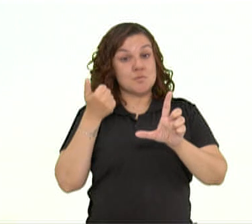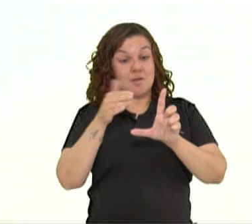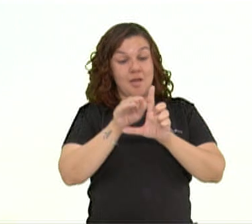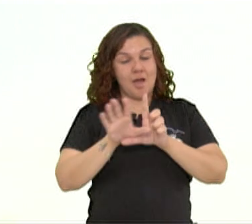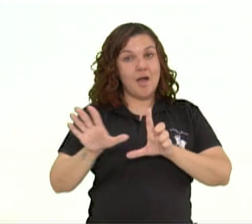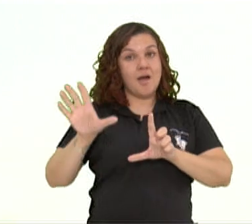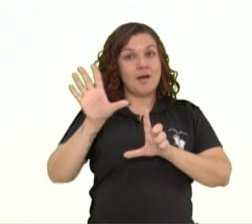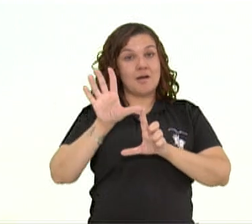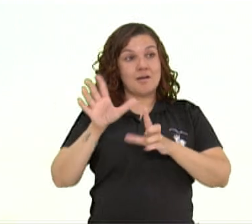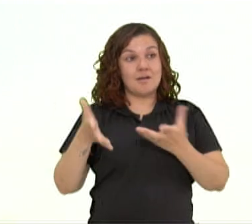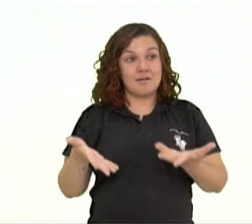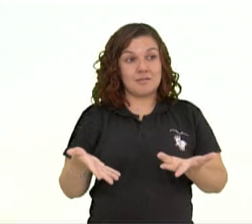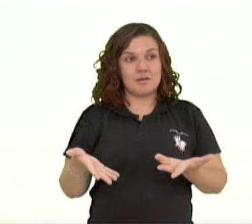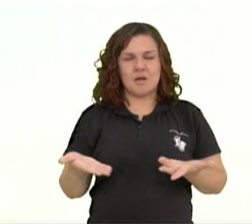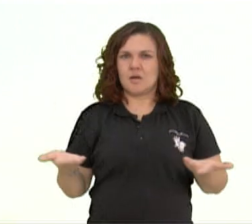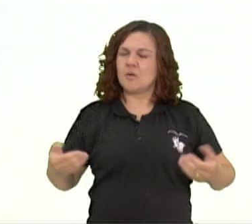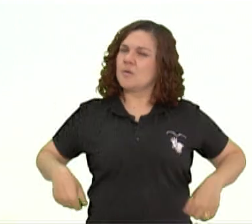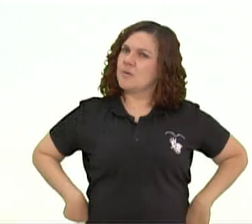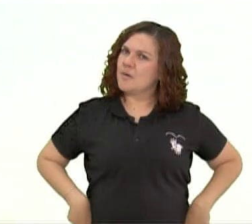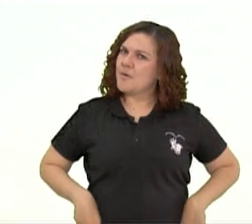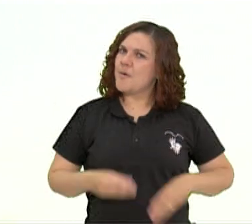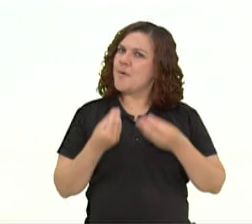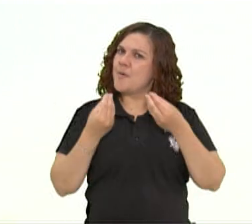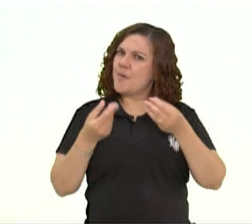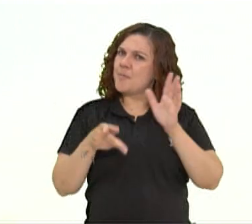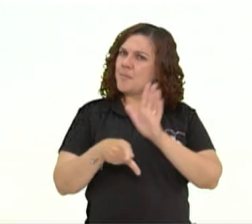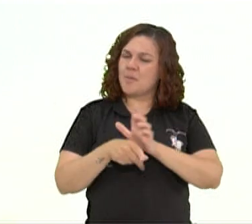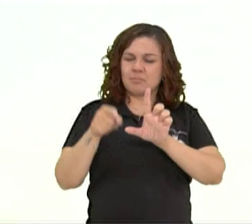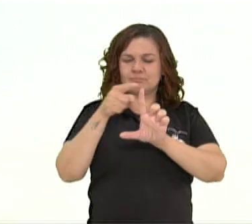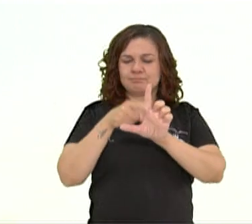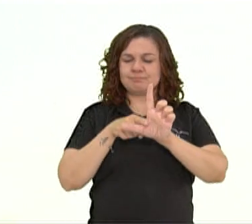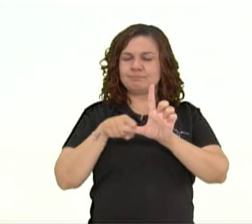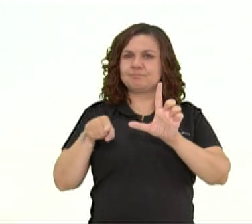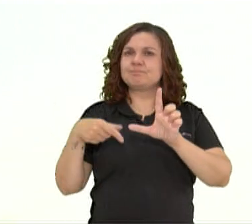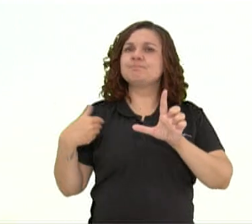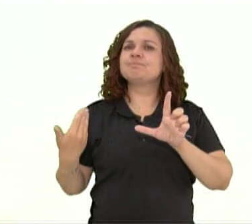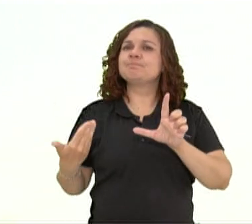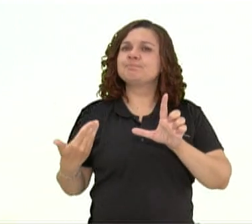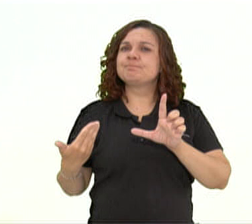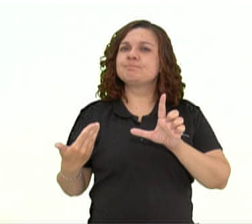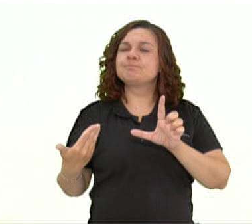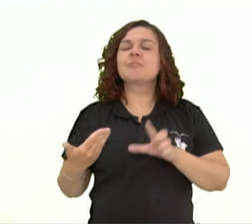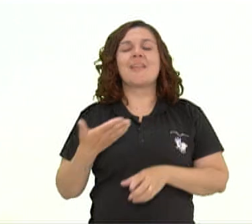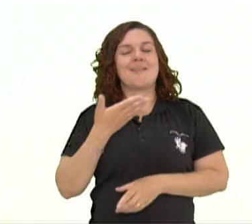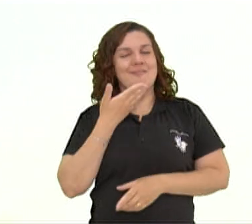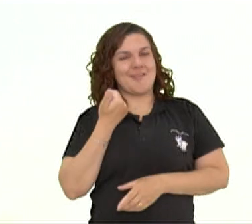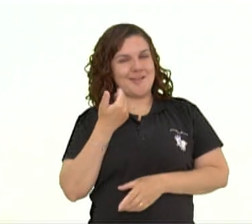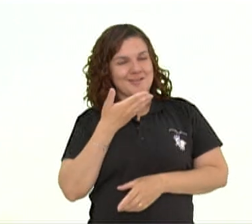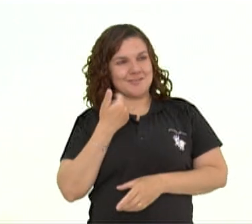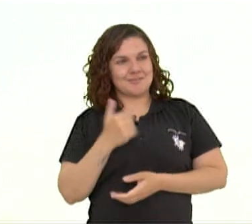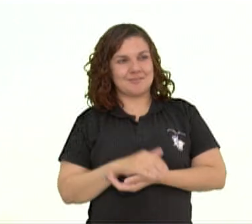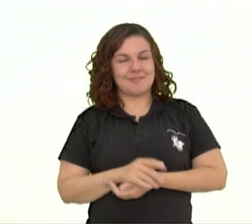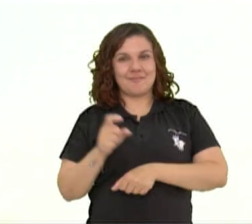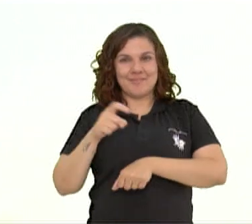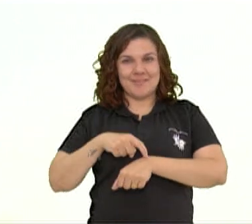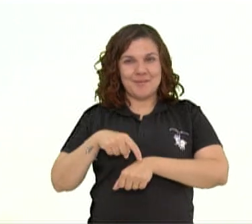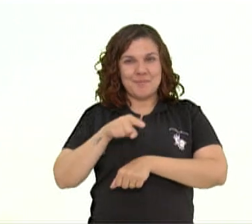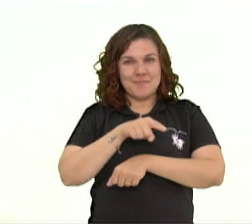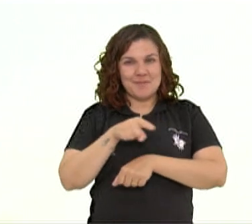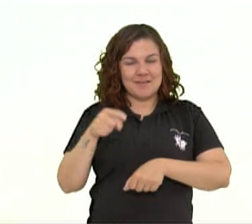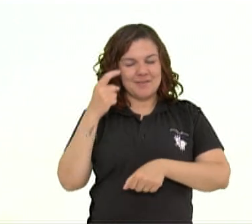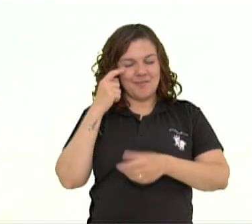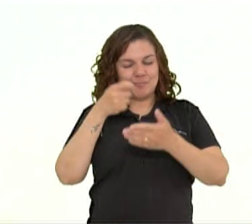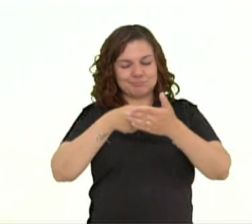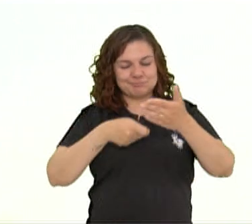É 169 metros quadrados. Mas qual vai ser a medida do lado? Tá fácil, hein? Dá uma olhada nas